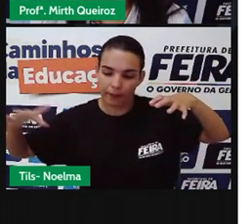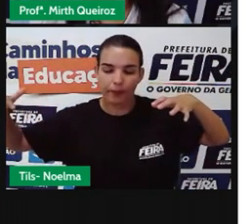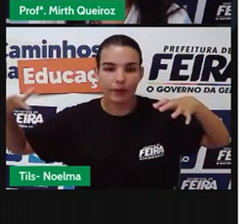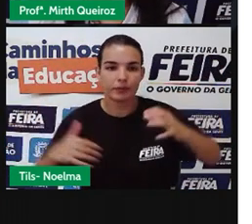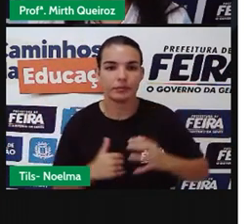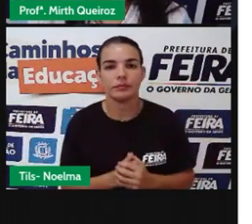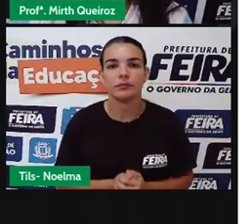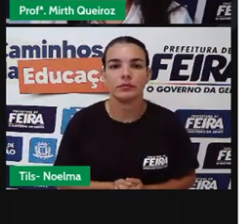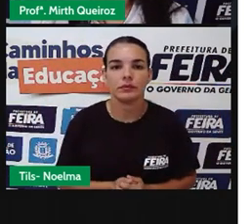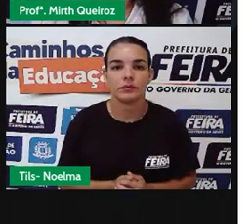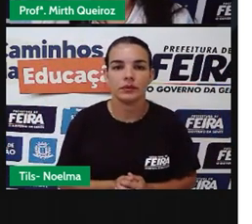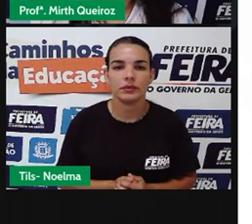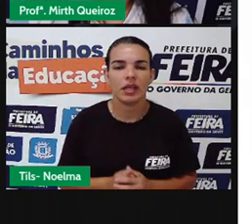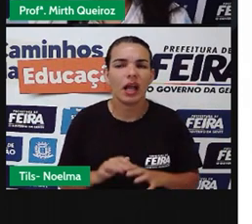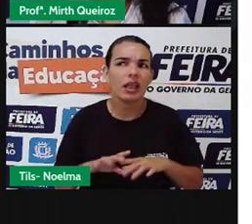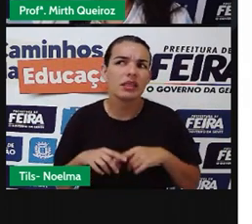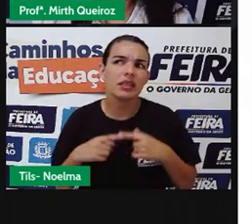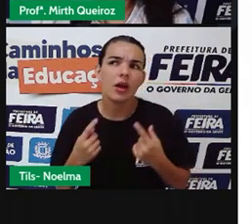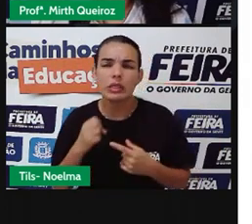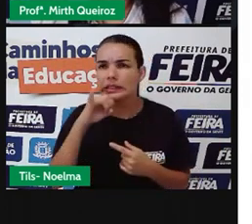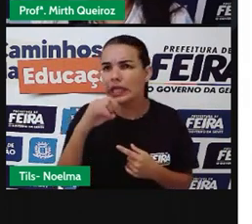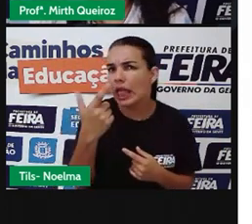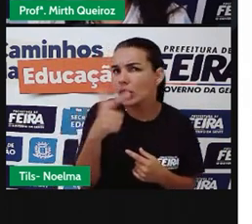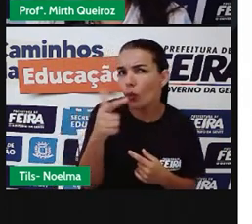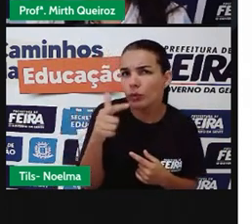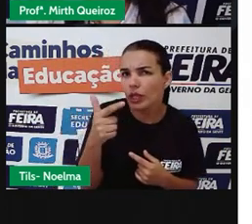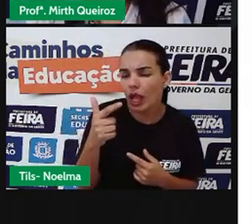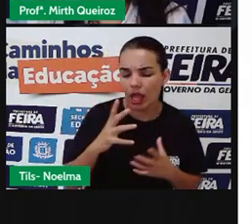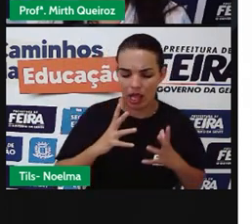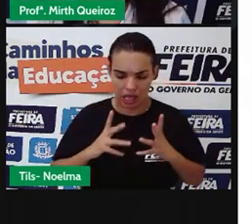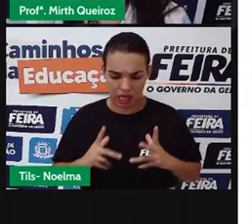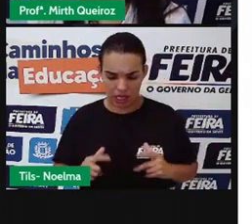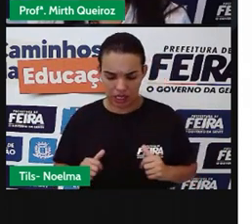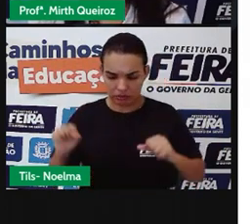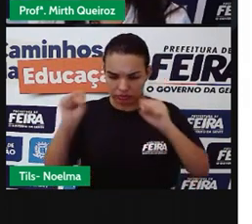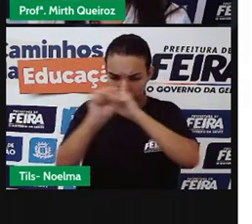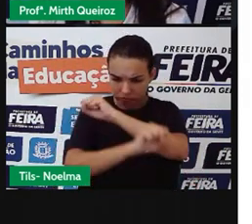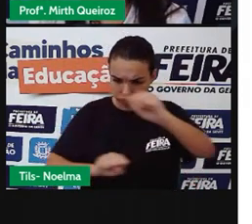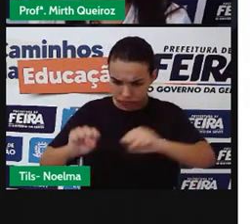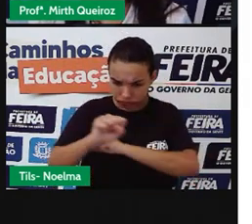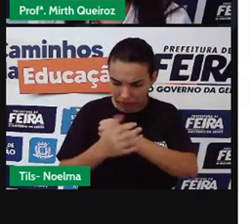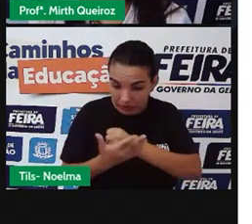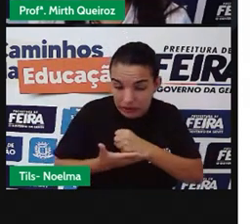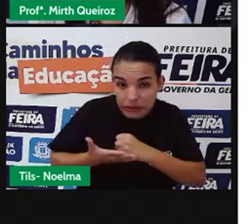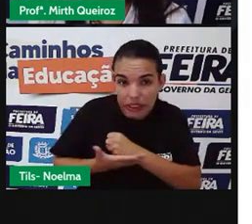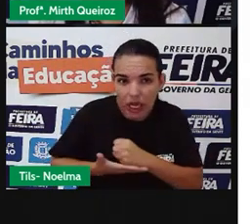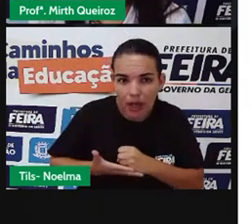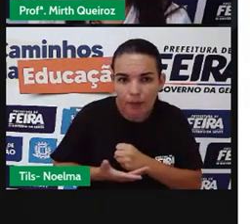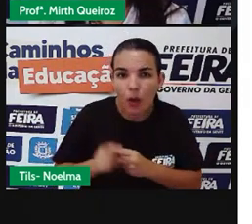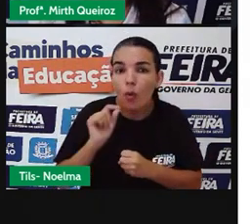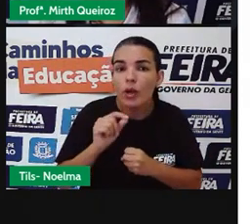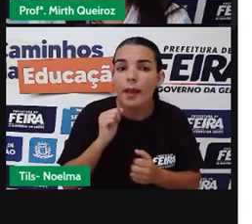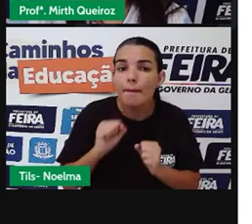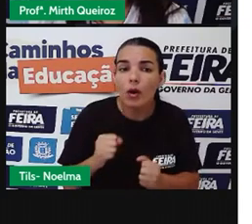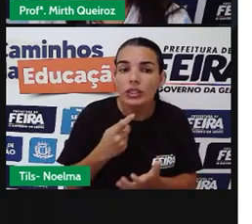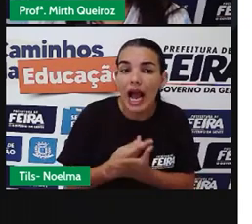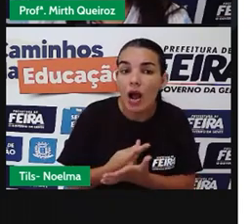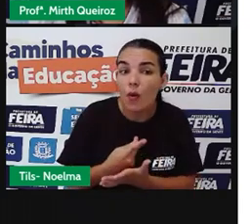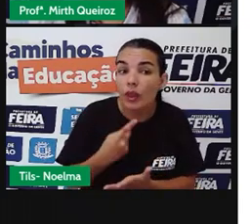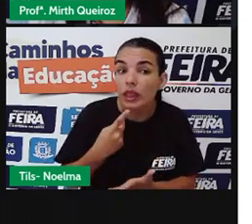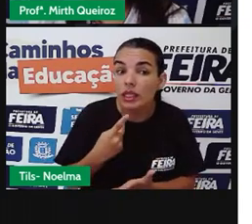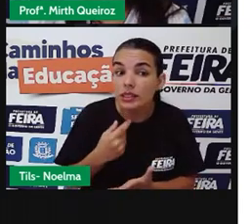Águas da chuva escarros não se tenha O saneamento básico nós vamos ter